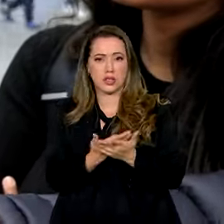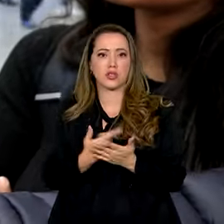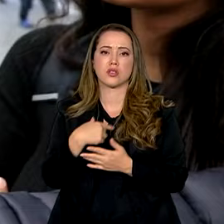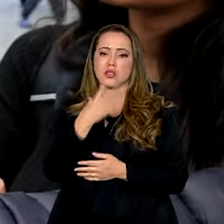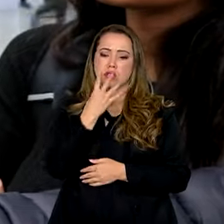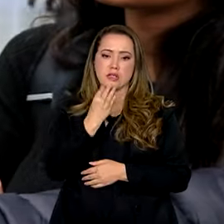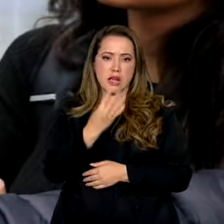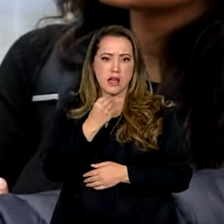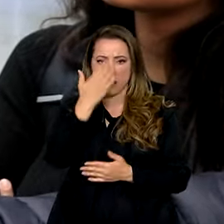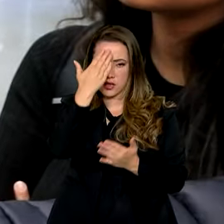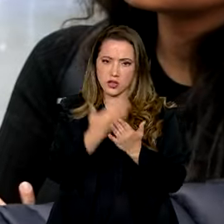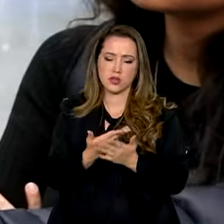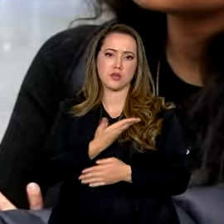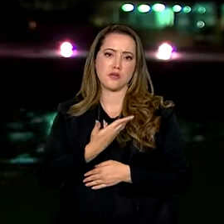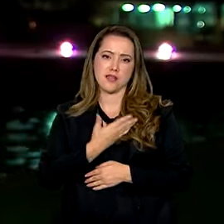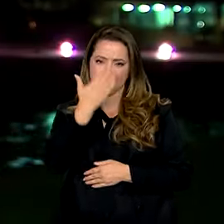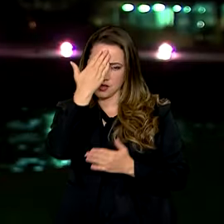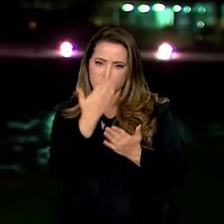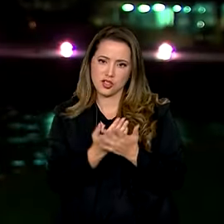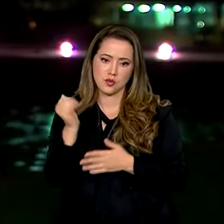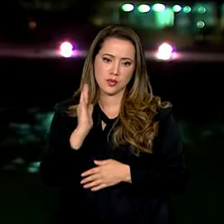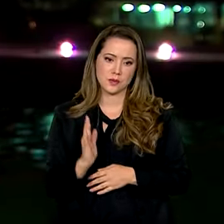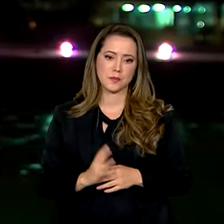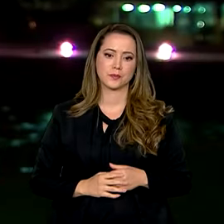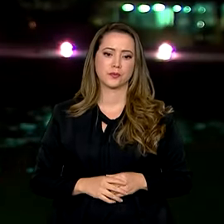meus amigos, fé no Brasil.